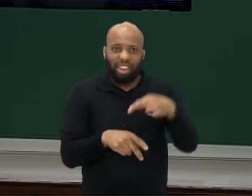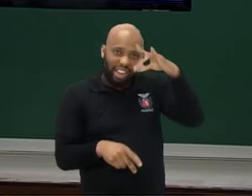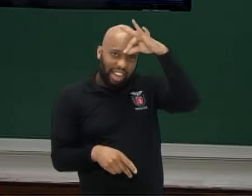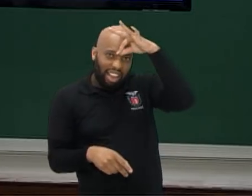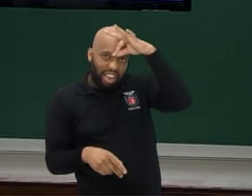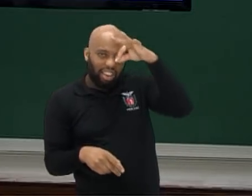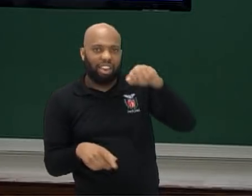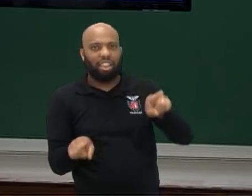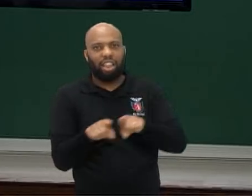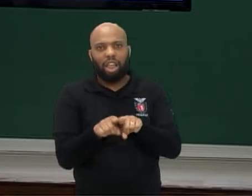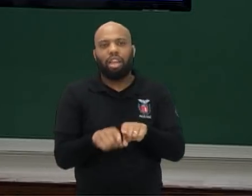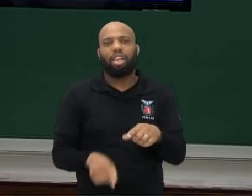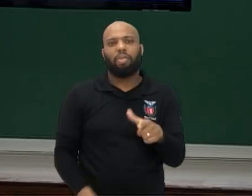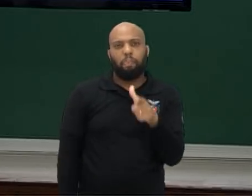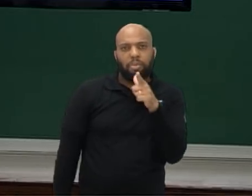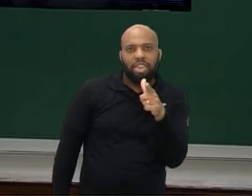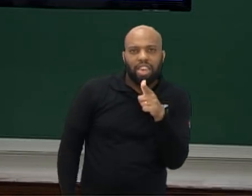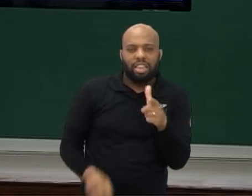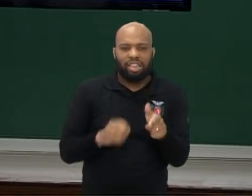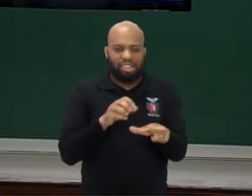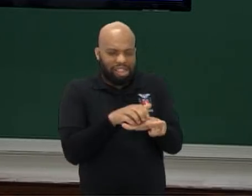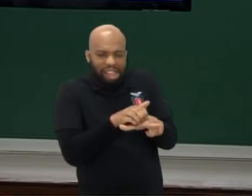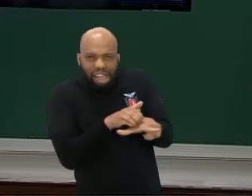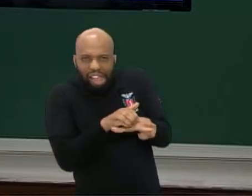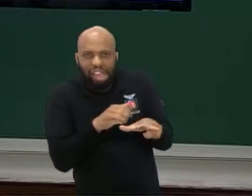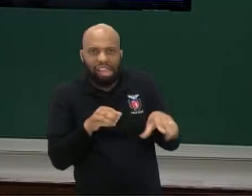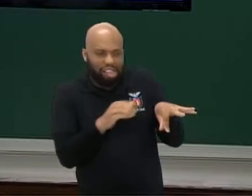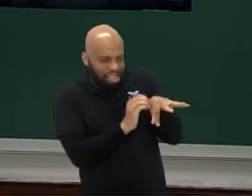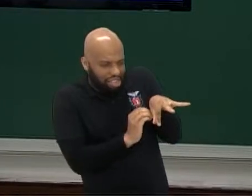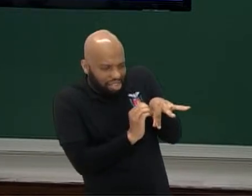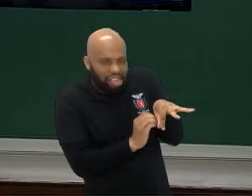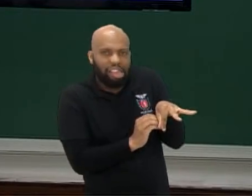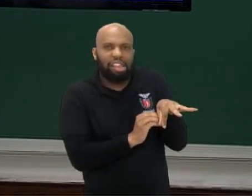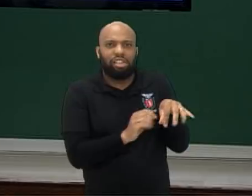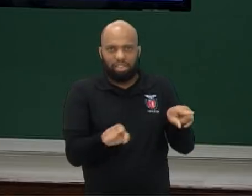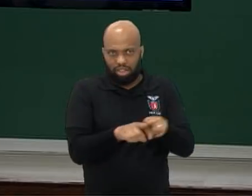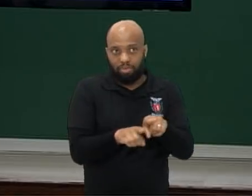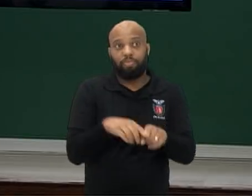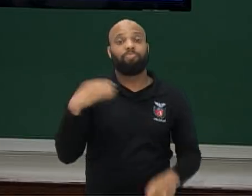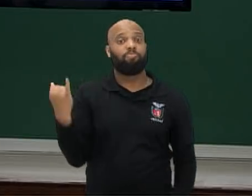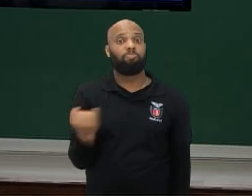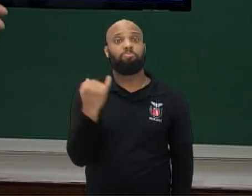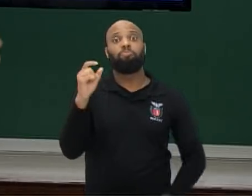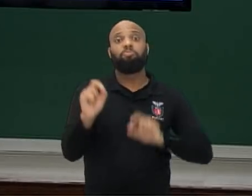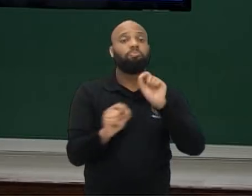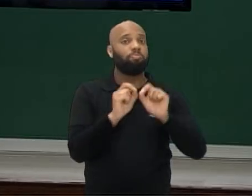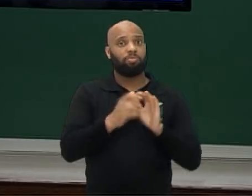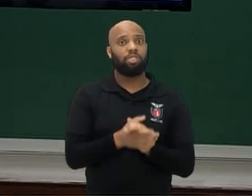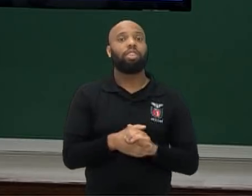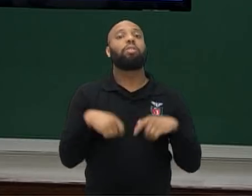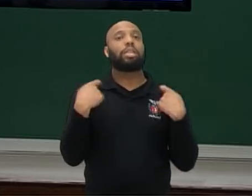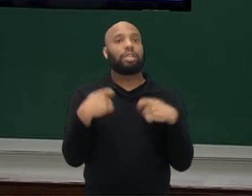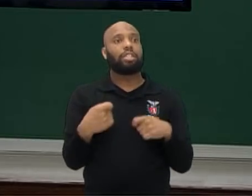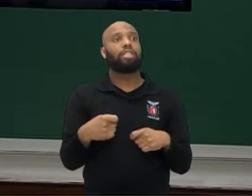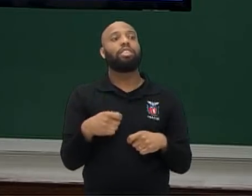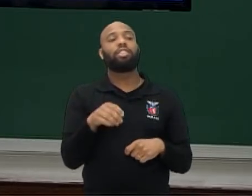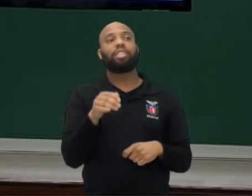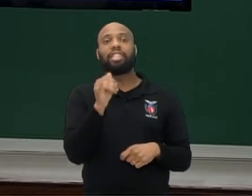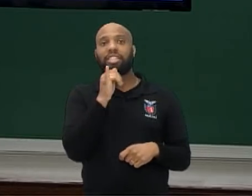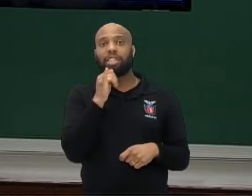do pênis, né? Causa coceira, ardência. E aí, olha a importância, né, pessoal, de você